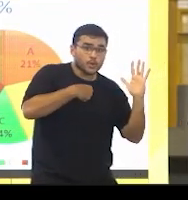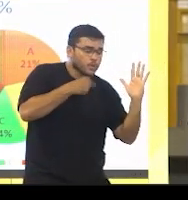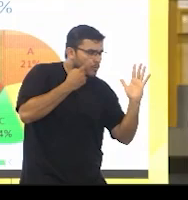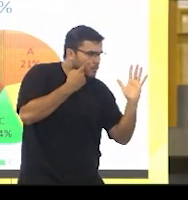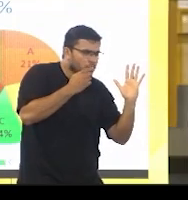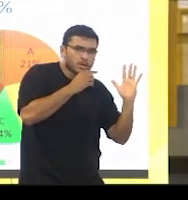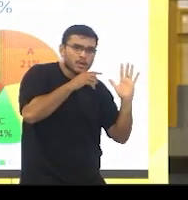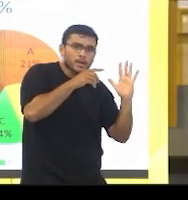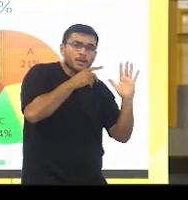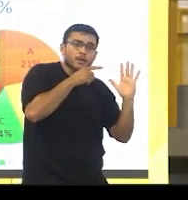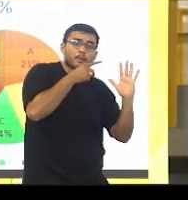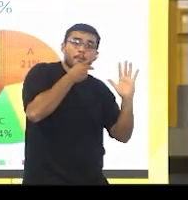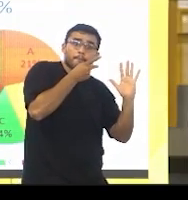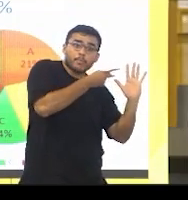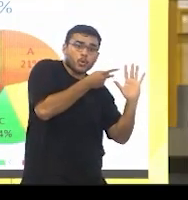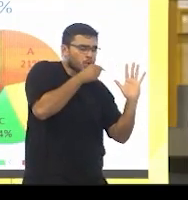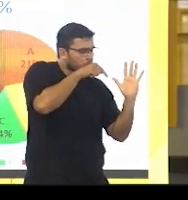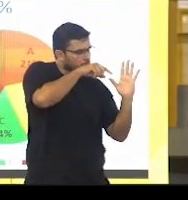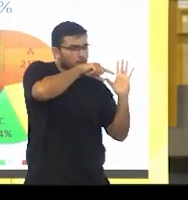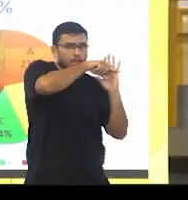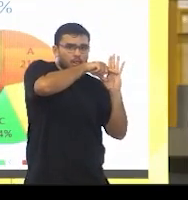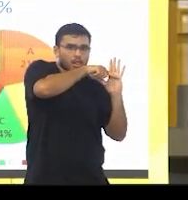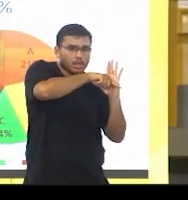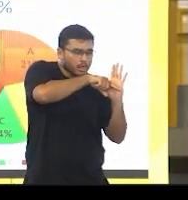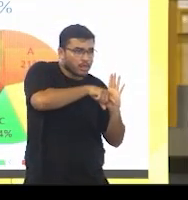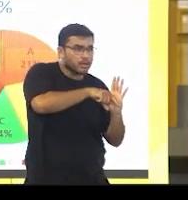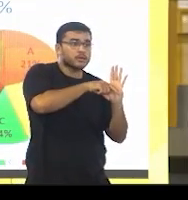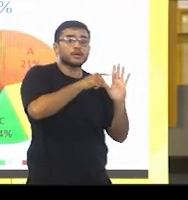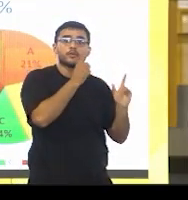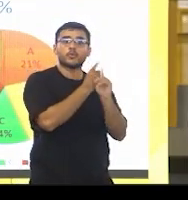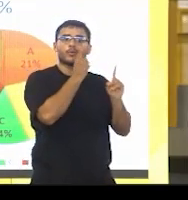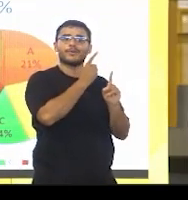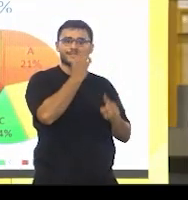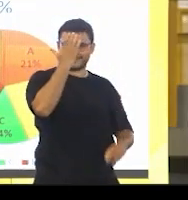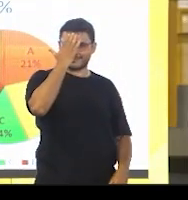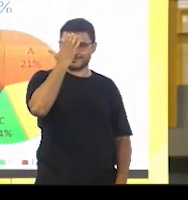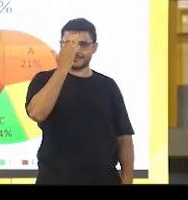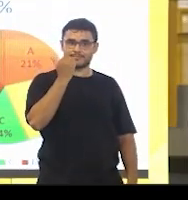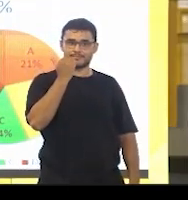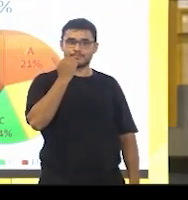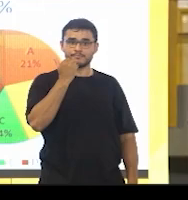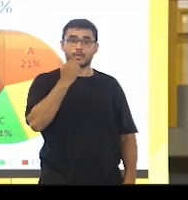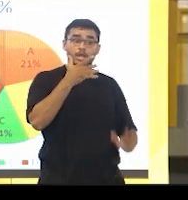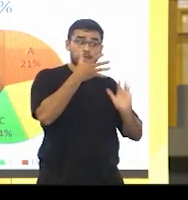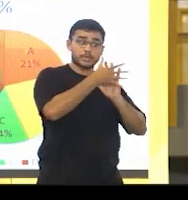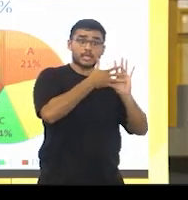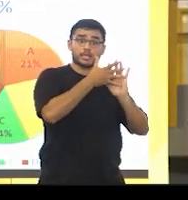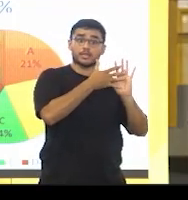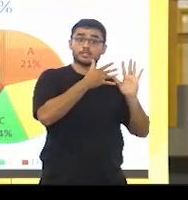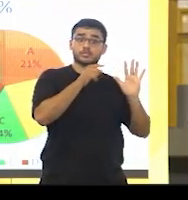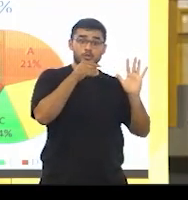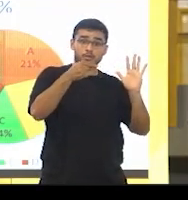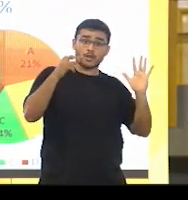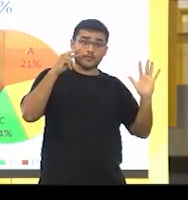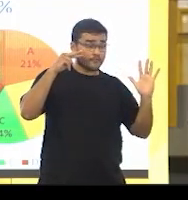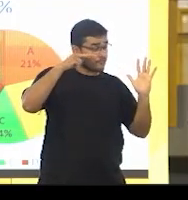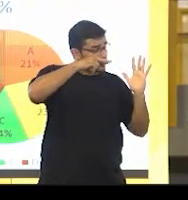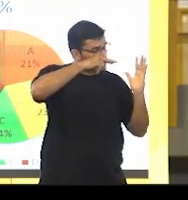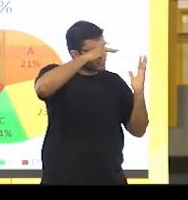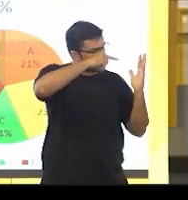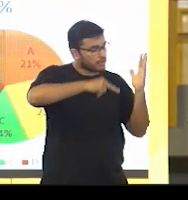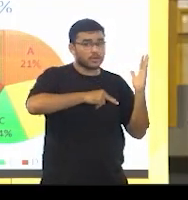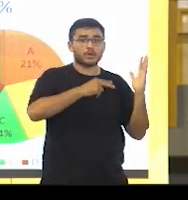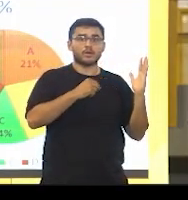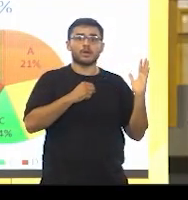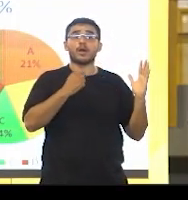gente. A pessoa que elaborou a questão está dizendo assim: meu amigo, eu quero que você olhe para o texto, que a gente ainda vai ler, e eu quero que você